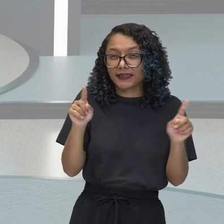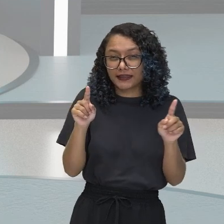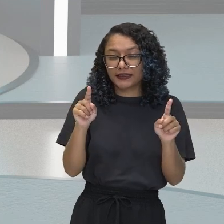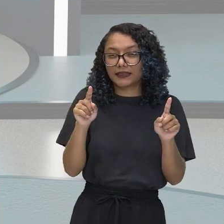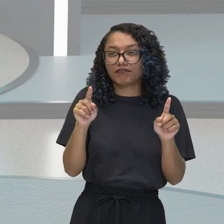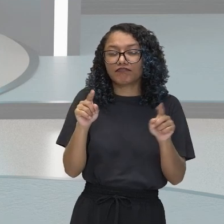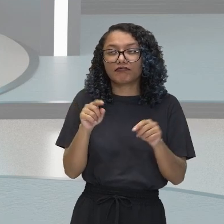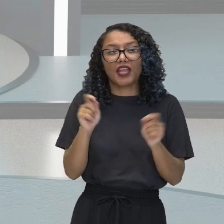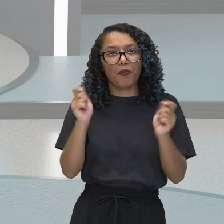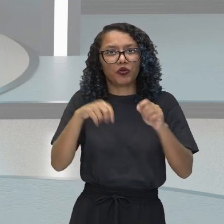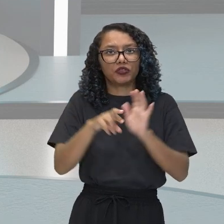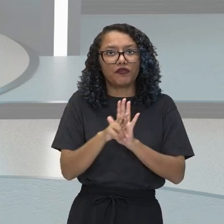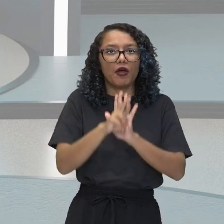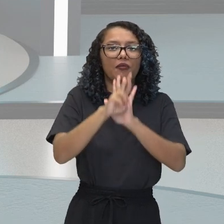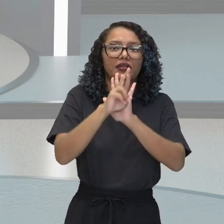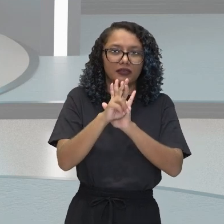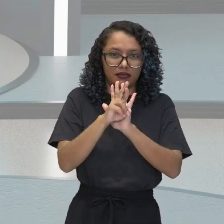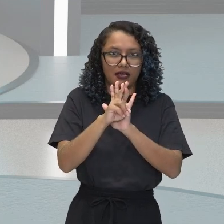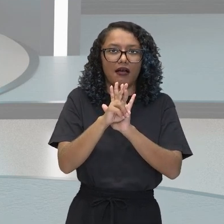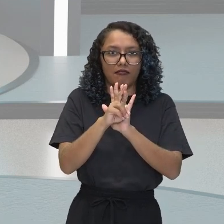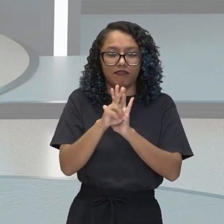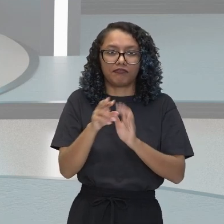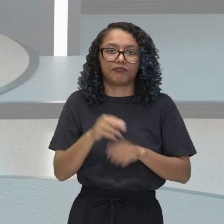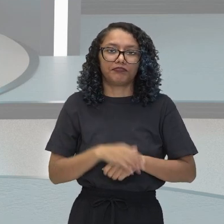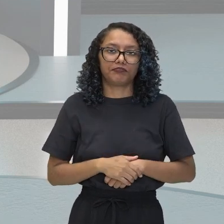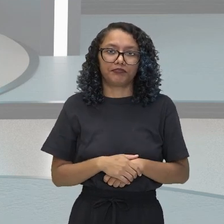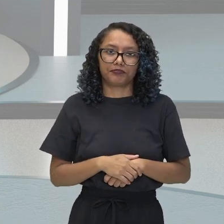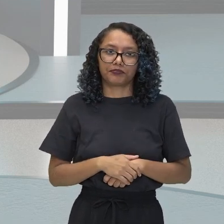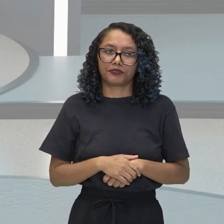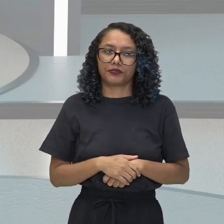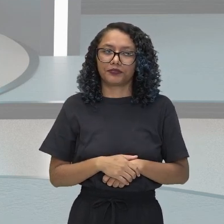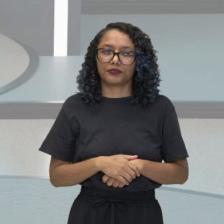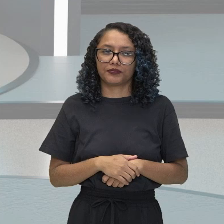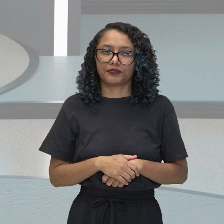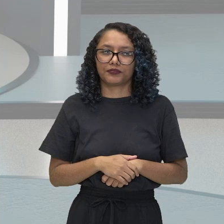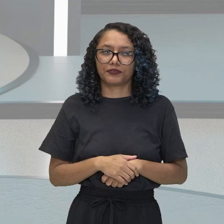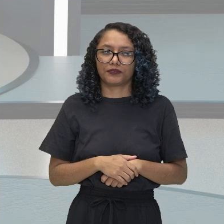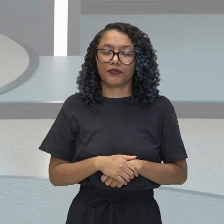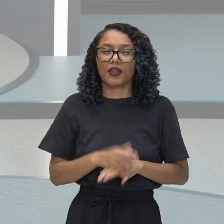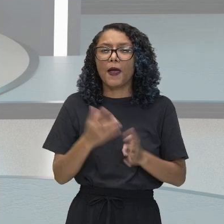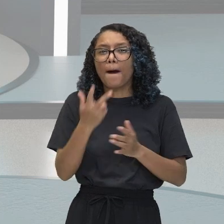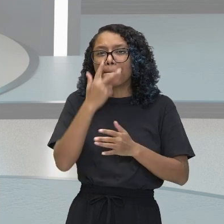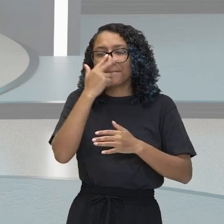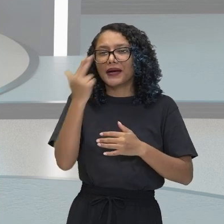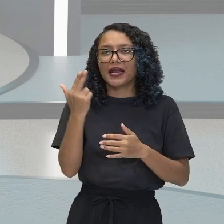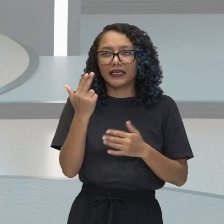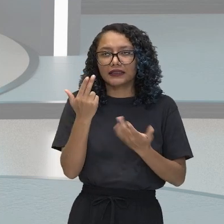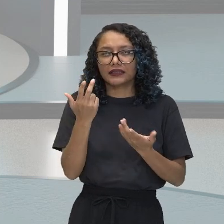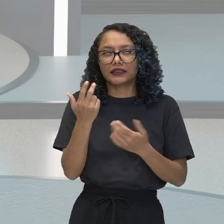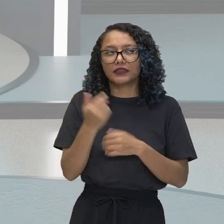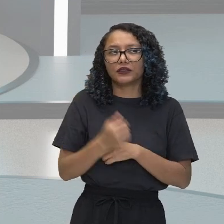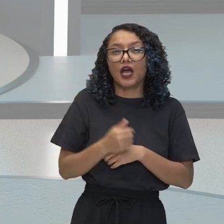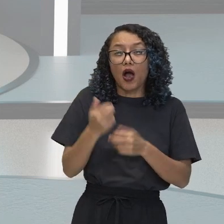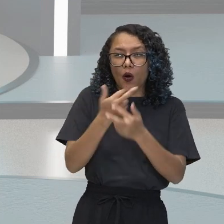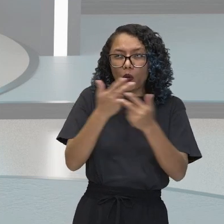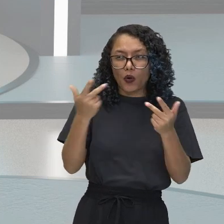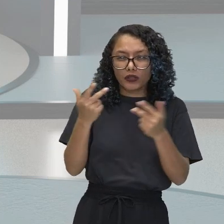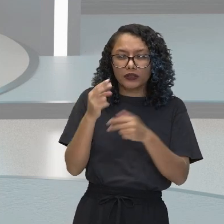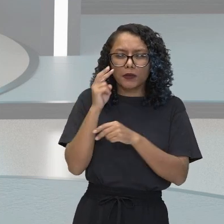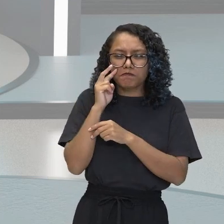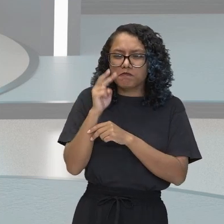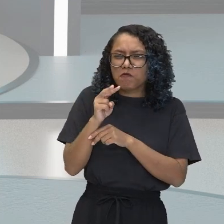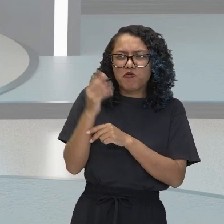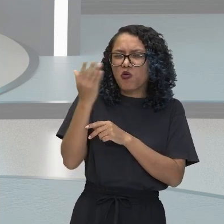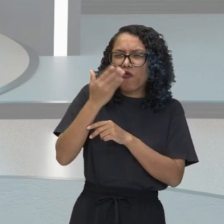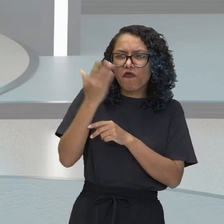Ou seja, é aquilo que você pode não estar vendo, mas você tem consciência de